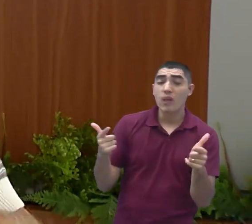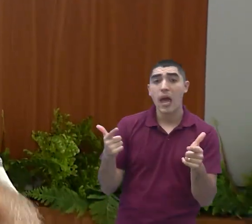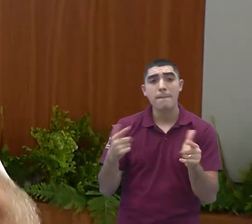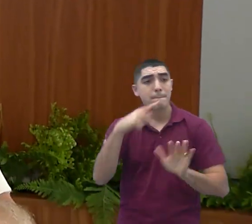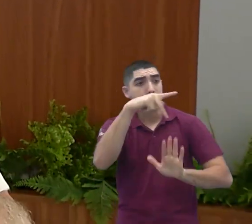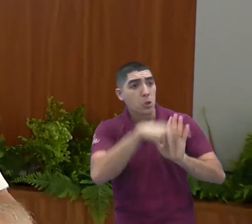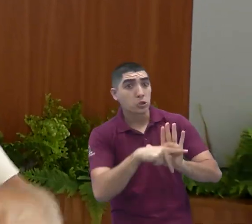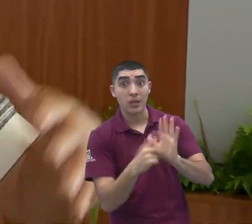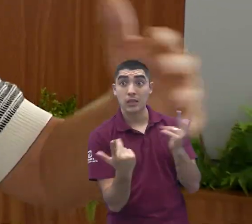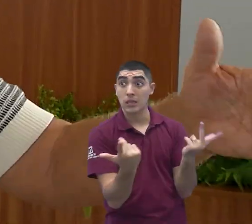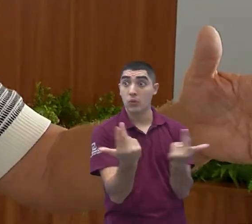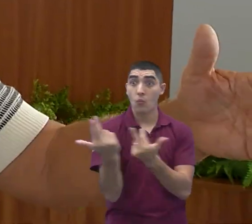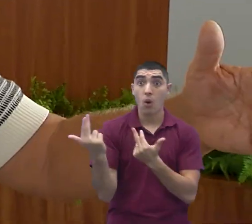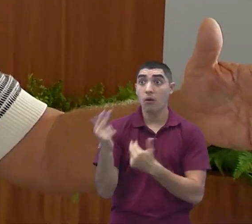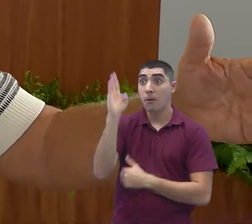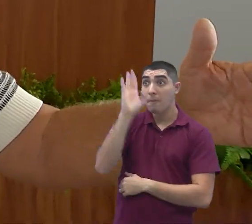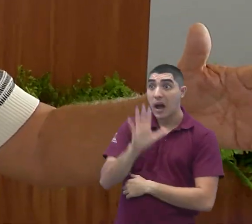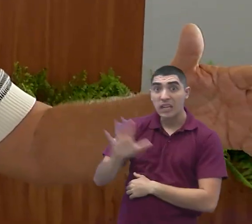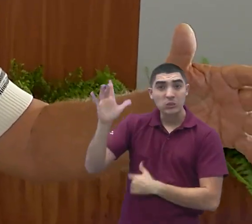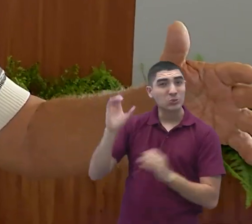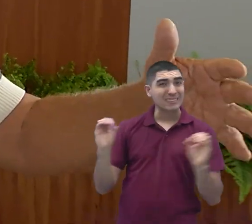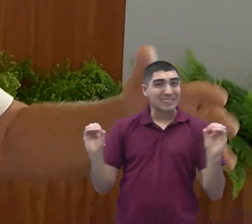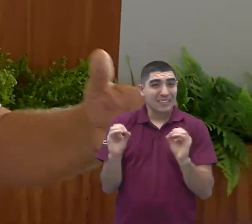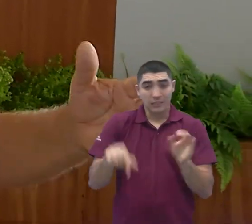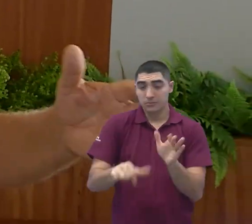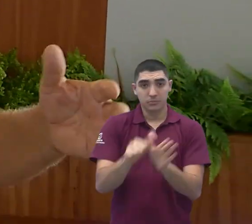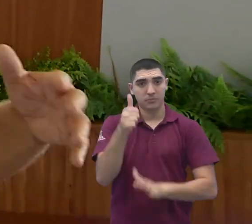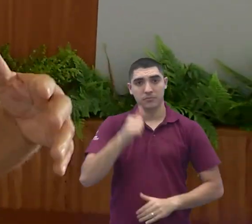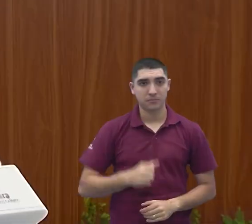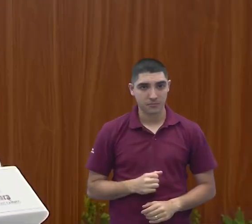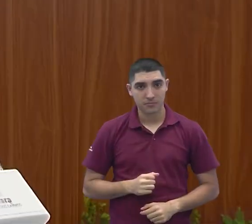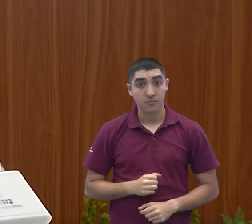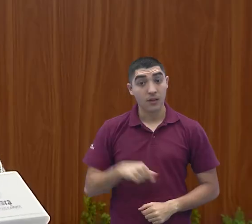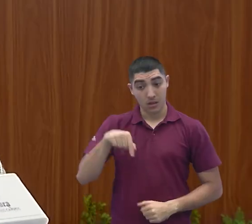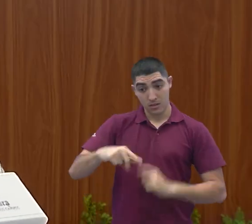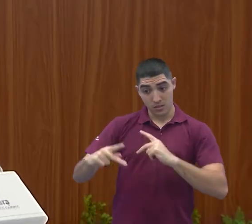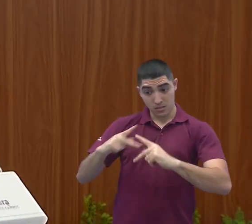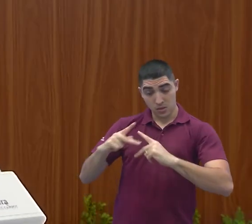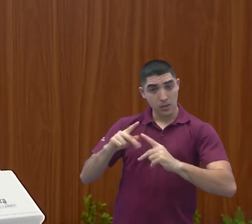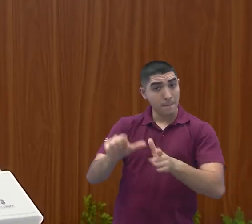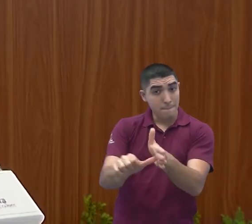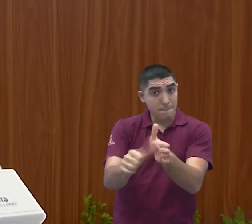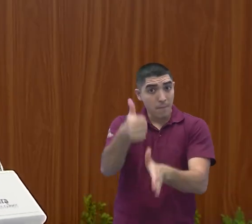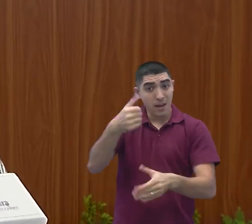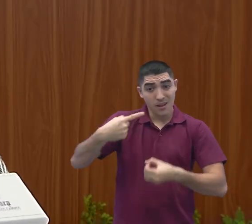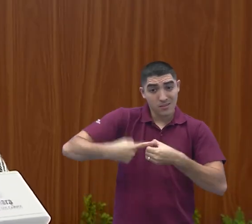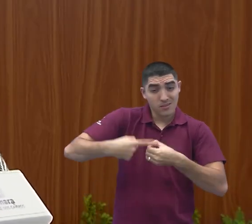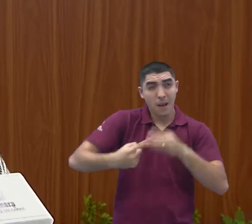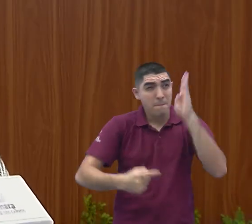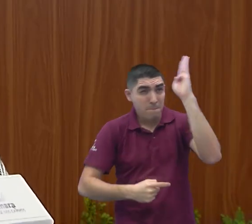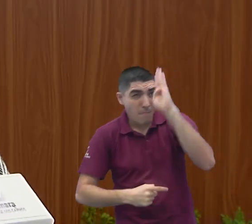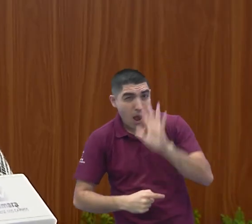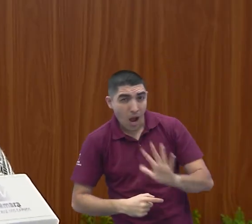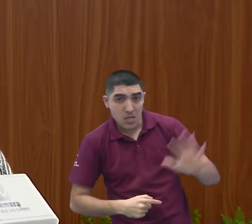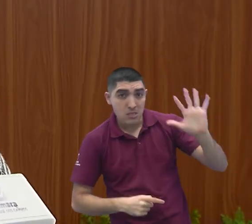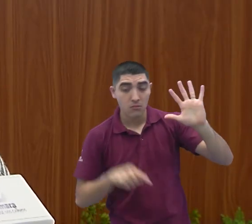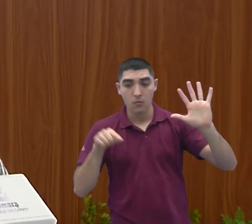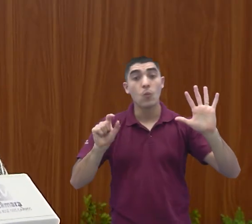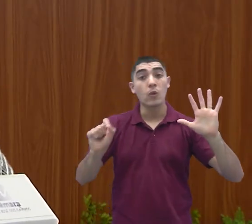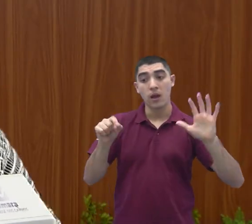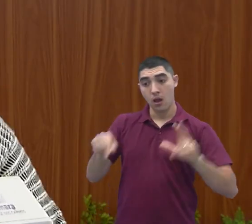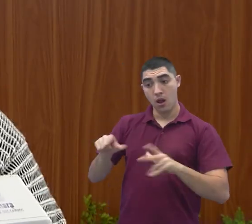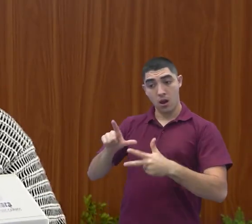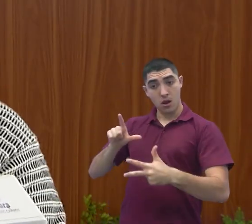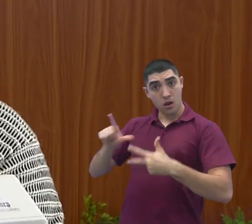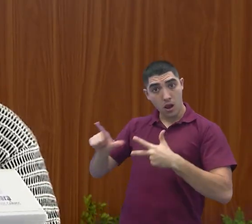não havia registro de um projeto como esse em todo o país. São José dos Campos foi a primeira cidade no